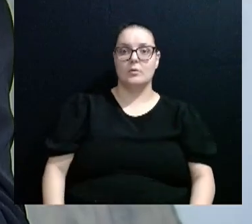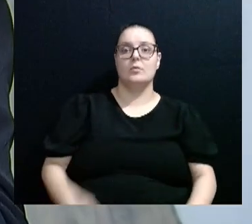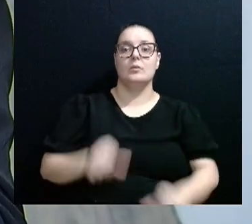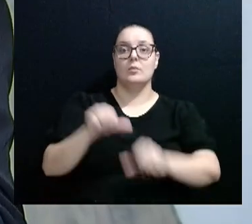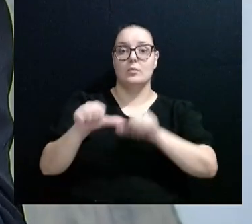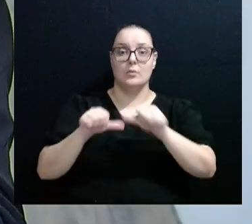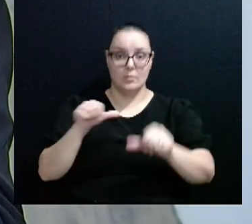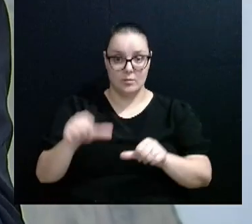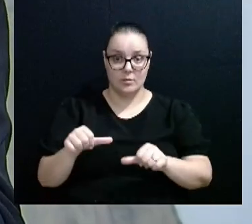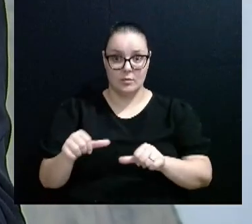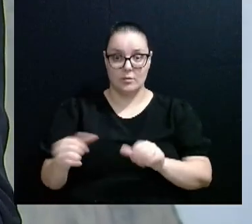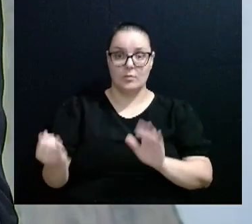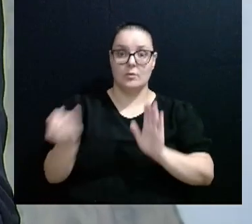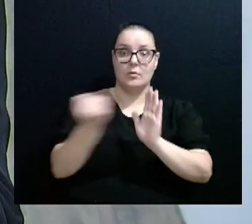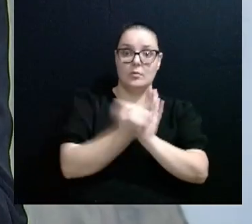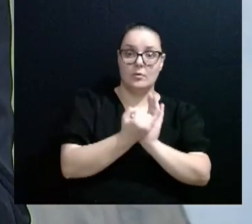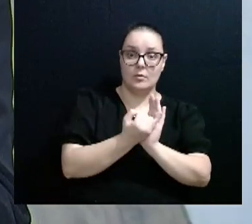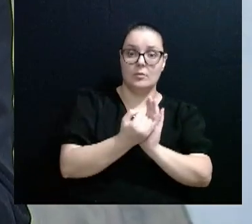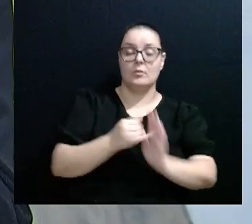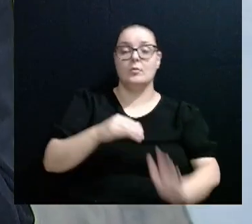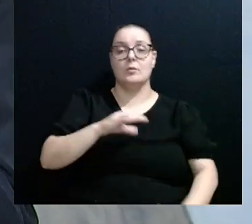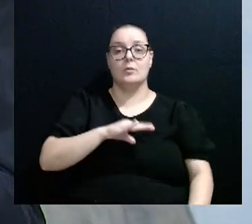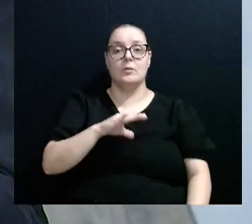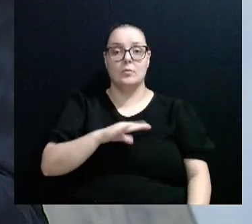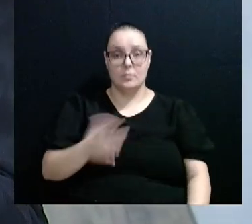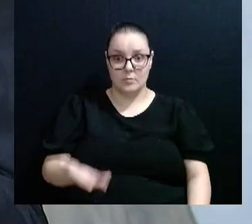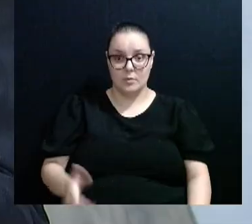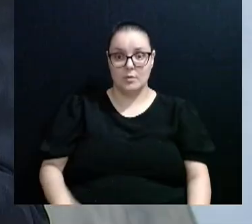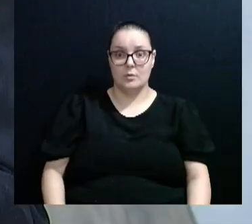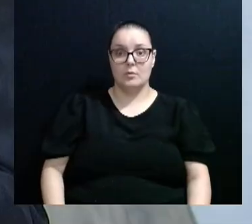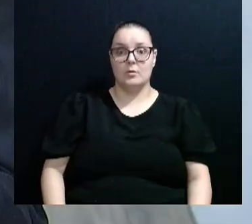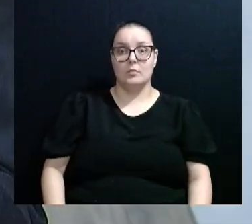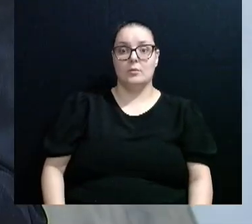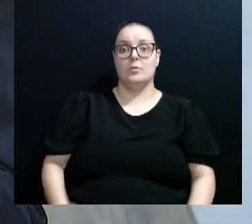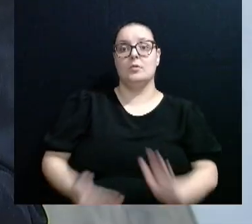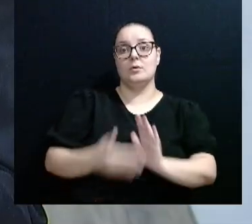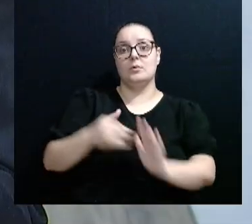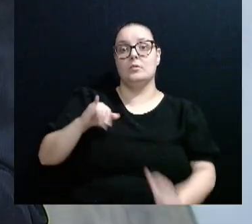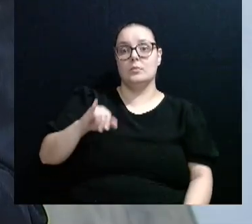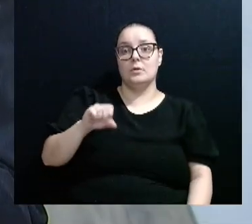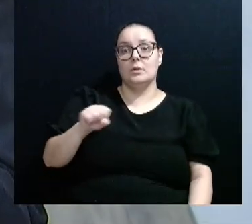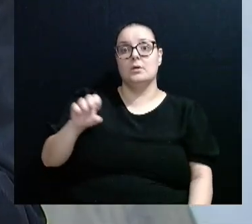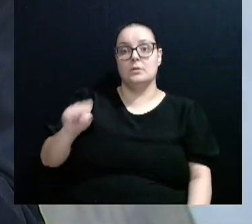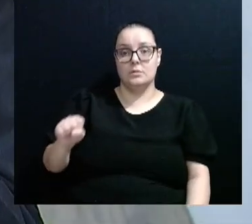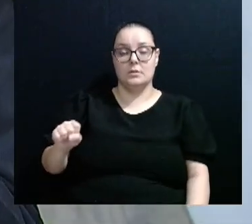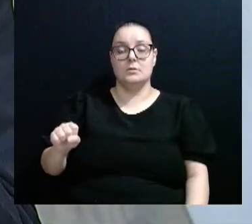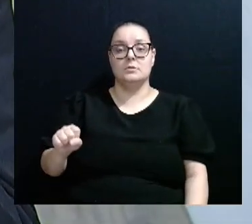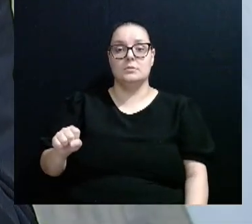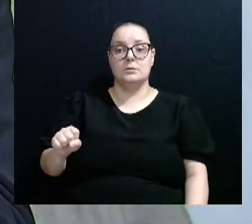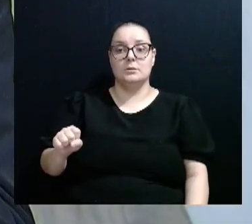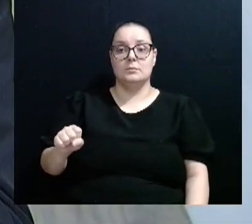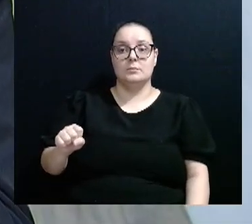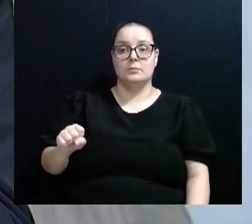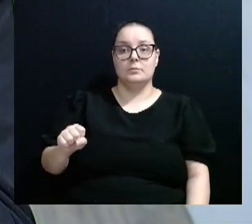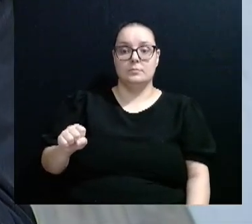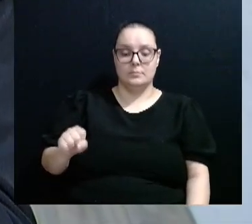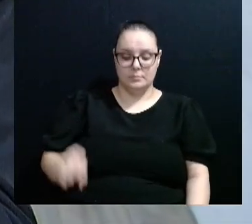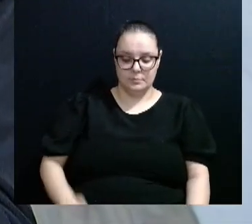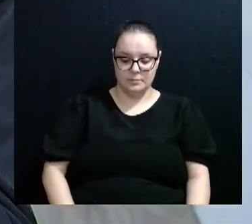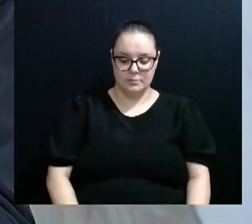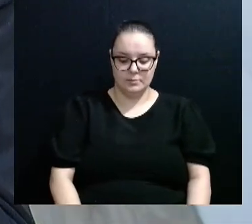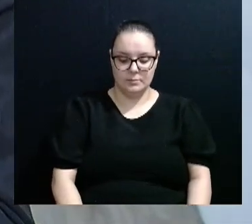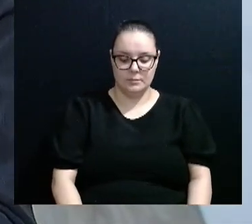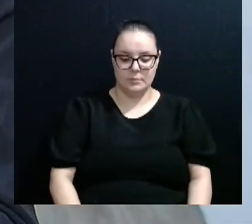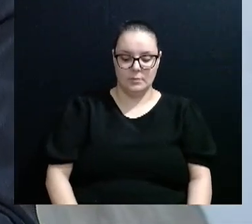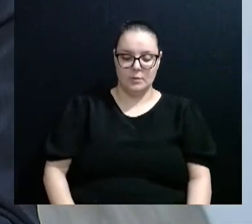imposto incidente nos municípios, tirando o ISS, né, da área do município,